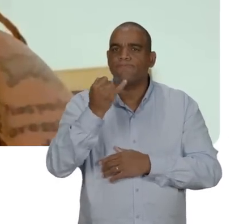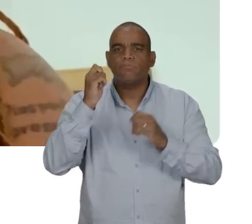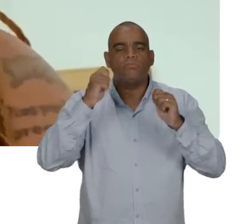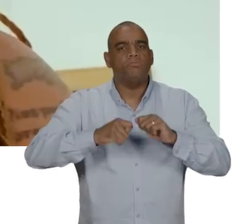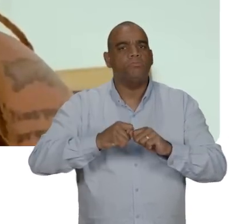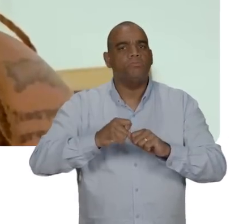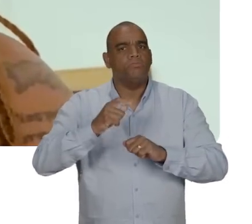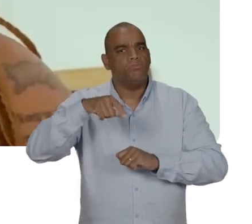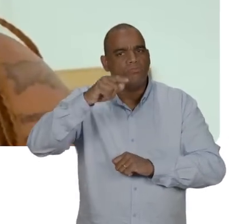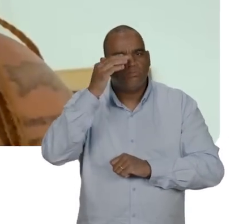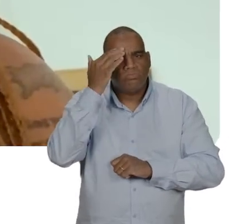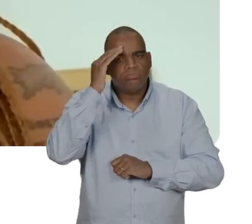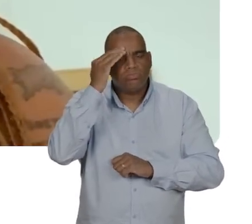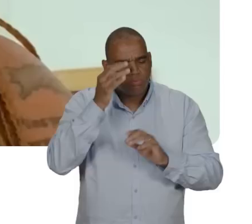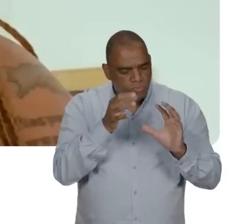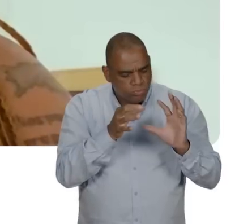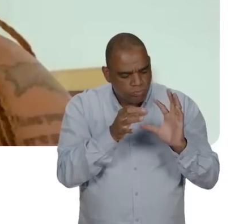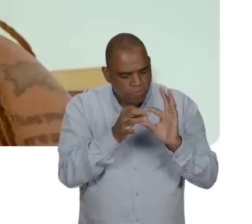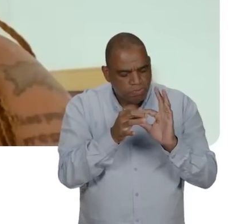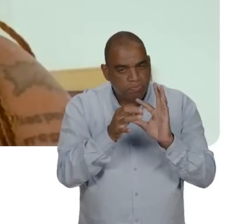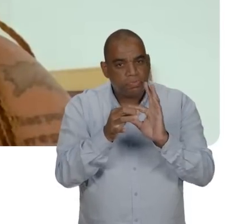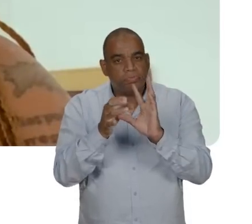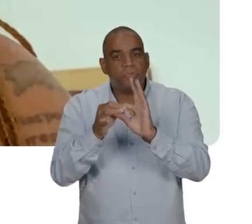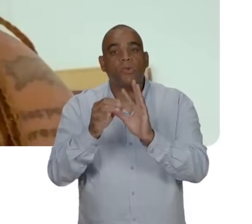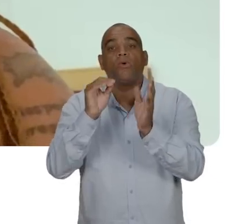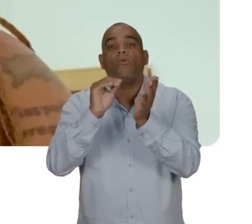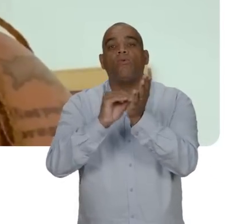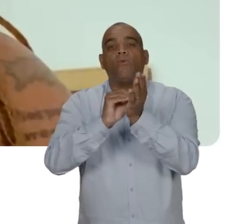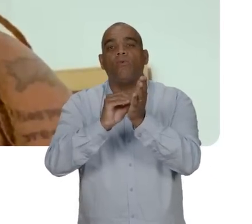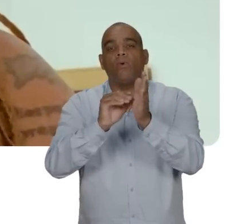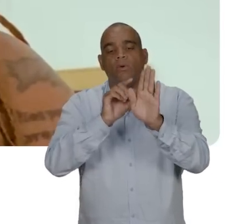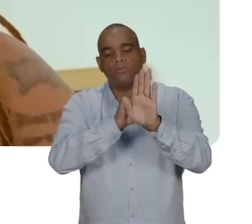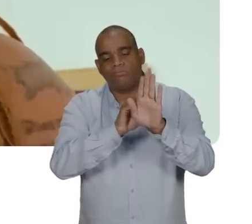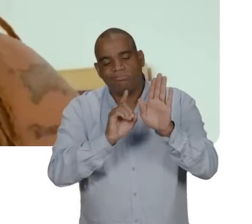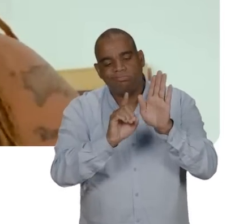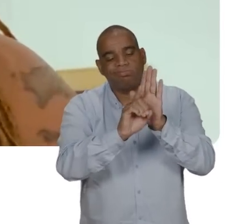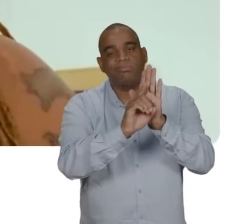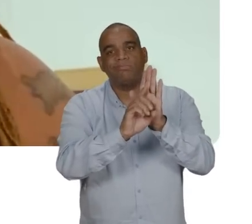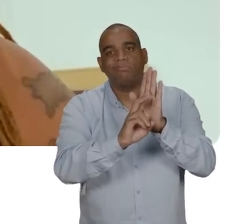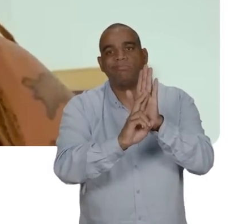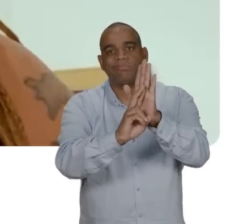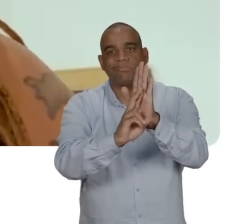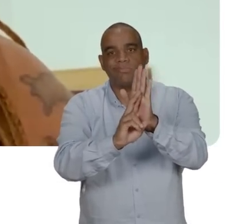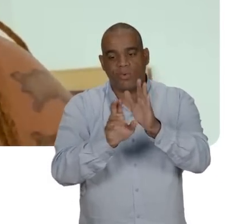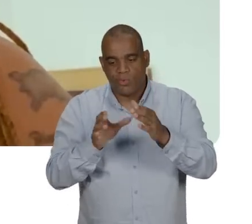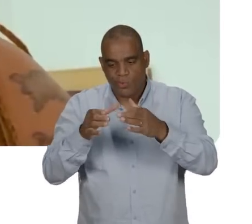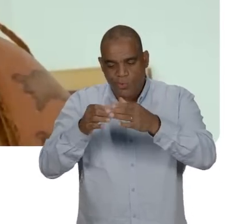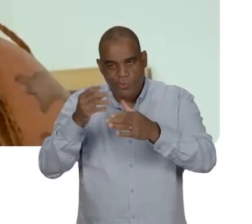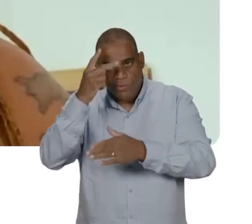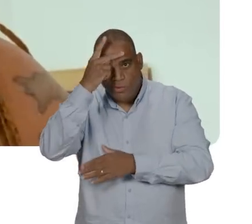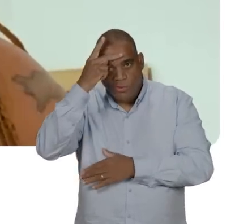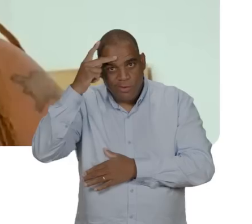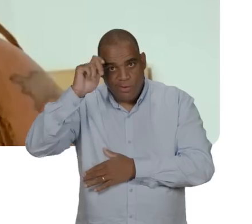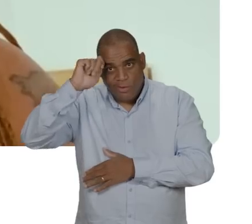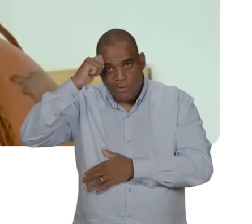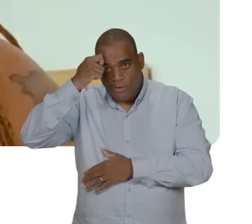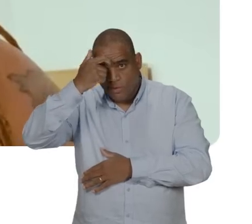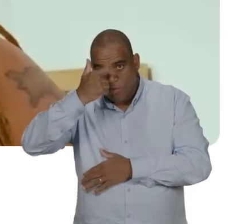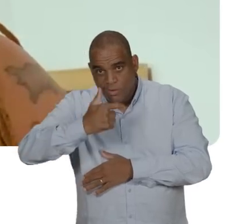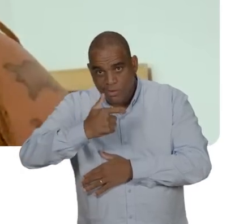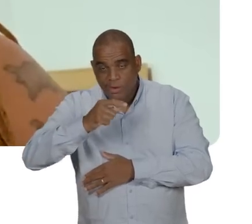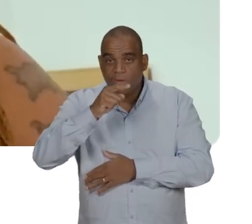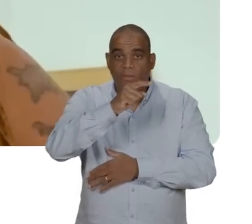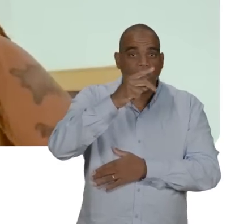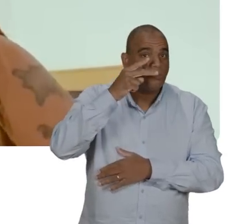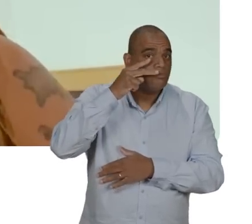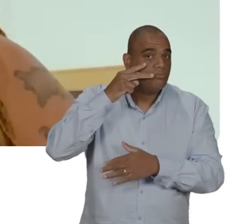super importante que a gente possa entender esse contexto da subrepresentação de grupos de pessoas